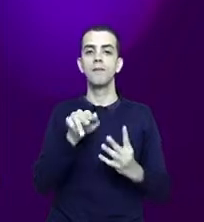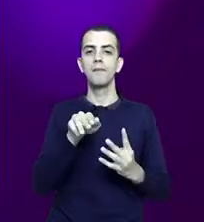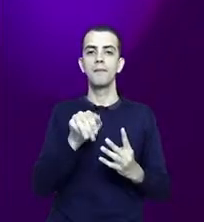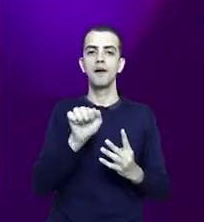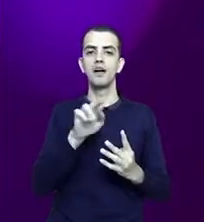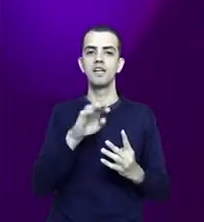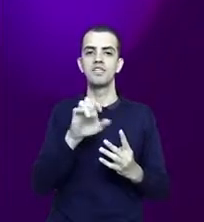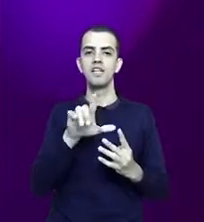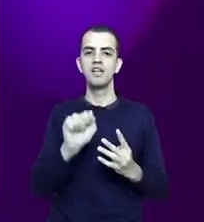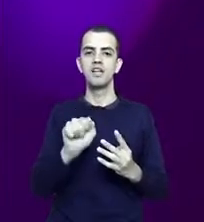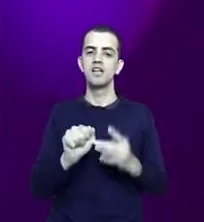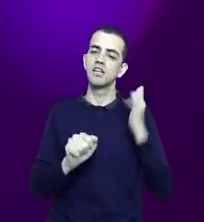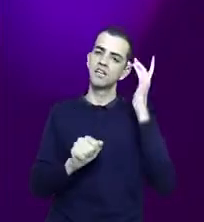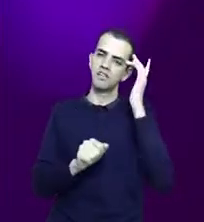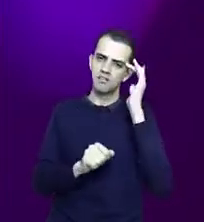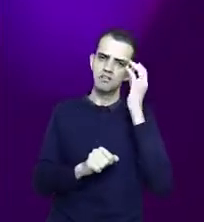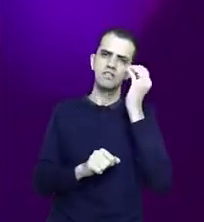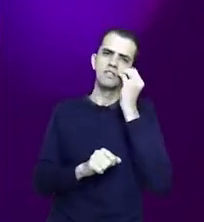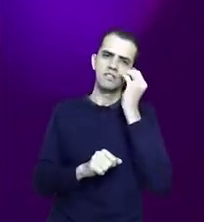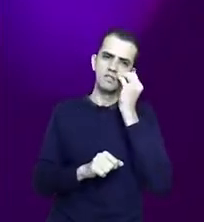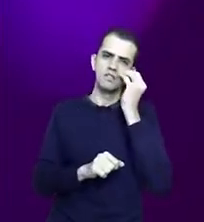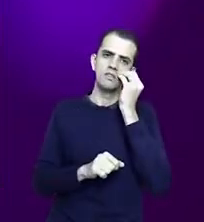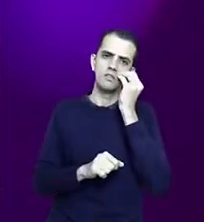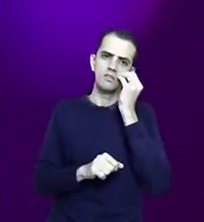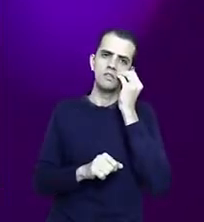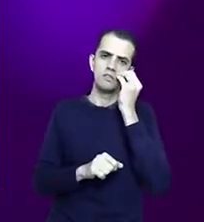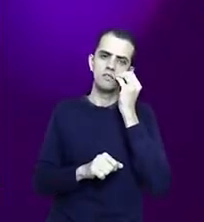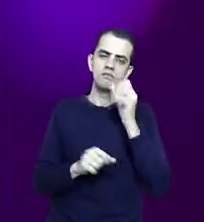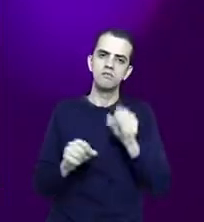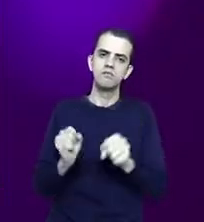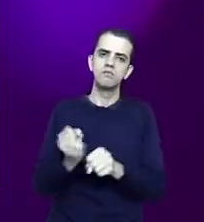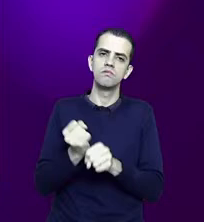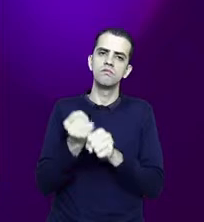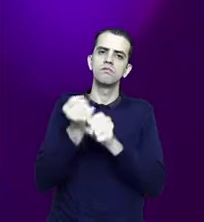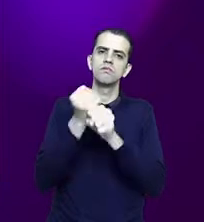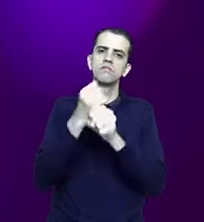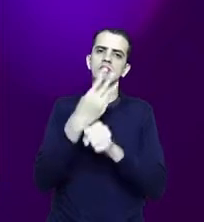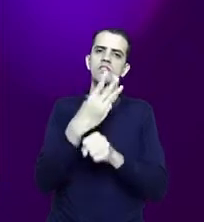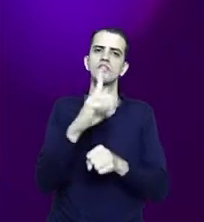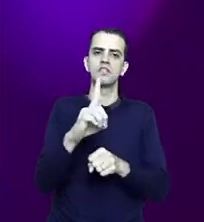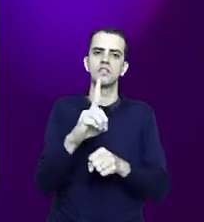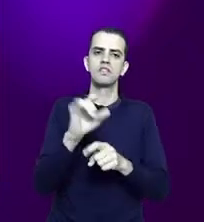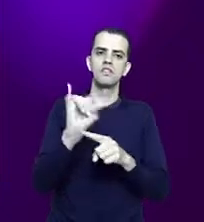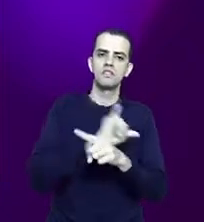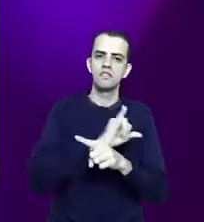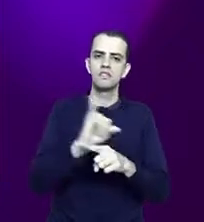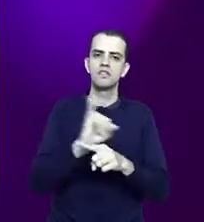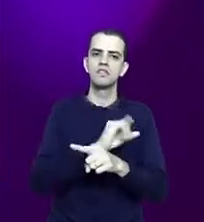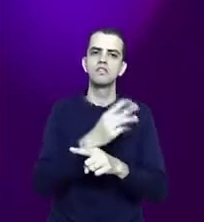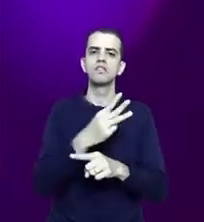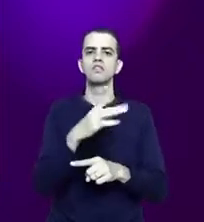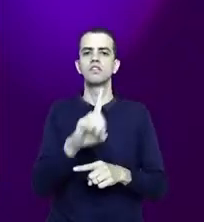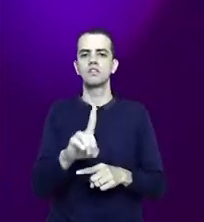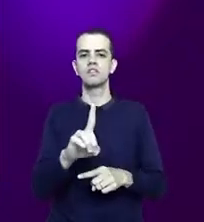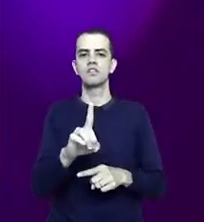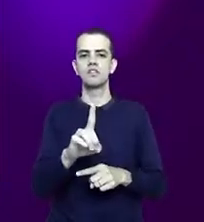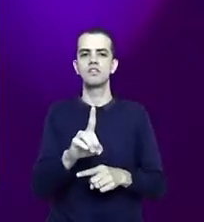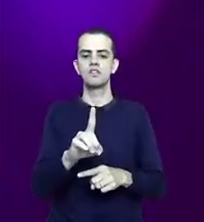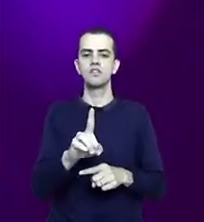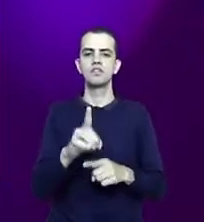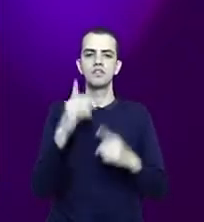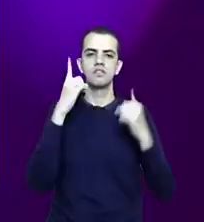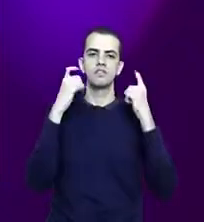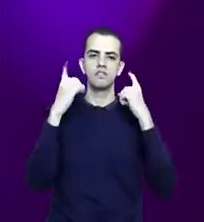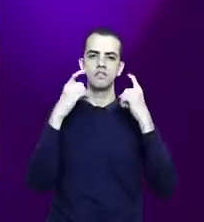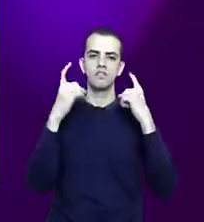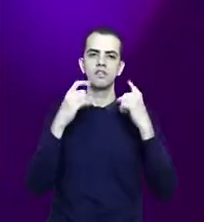acho que tentaria até tentar uma reconstrução 3D para ver como é que está realmente isso, planejamento,